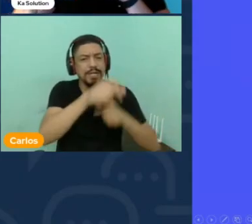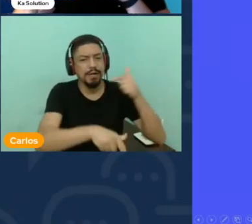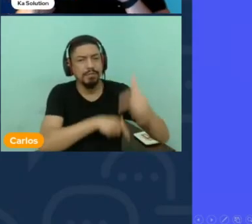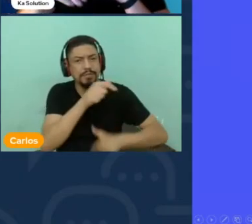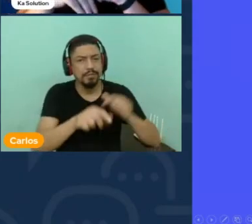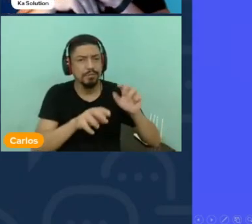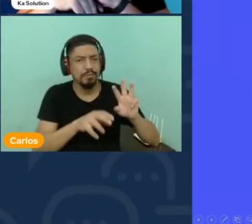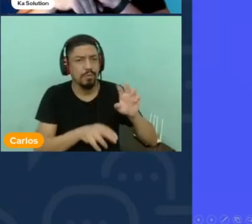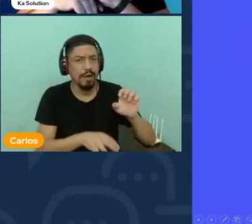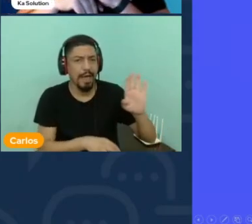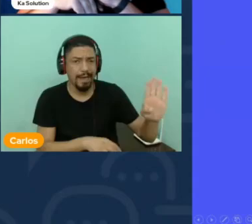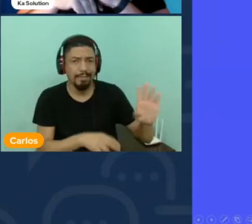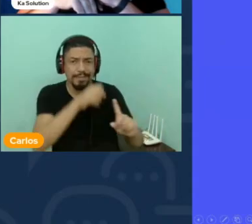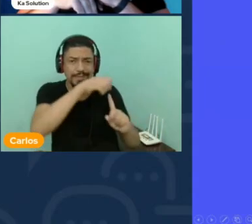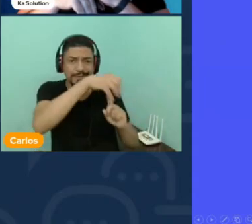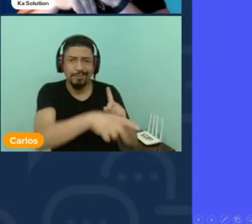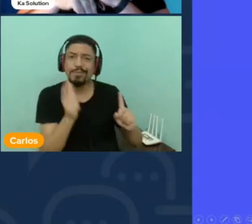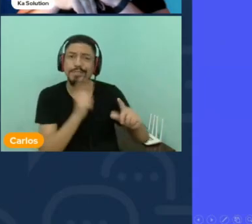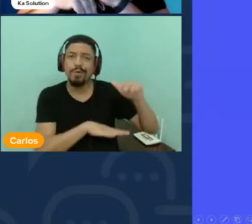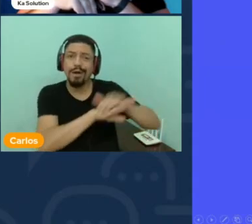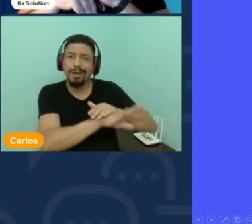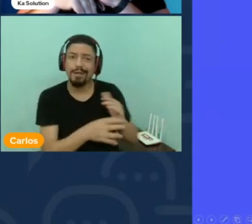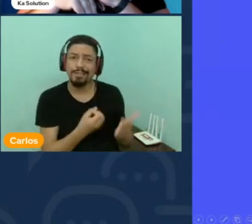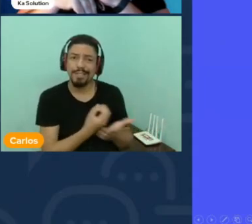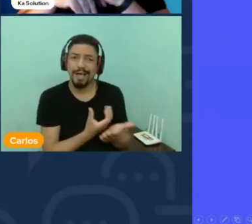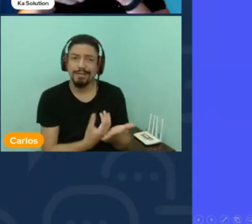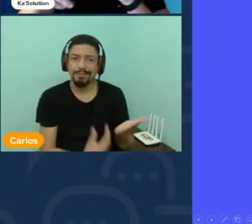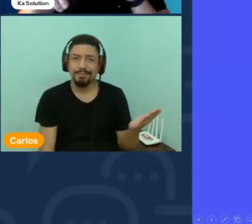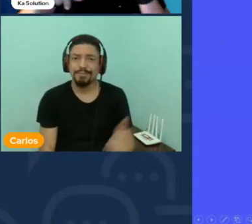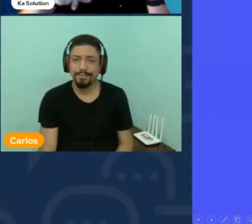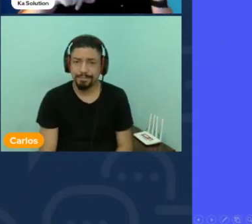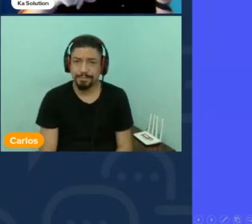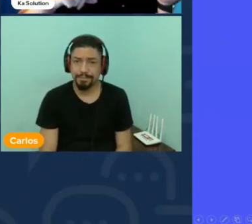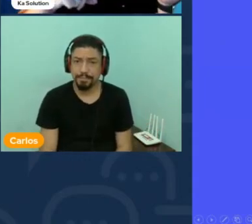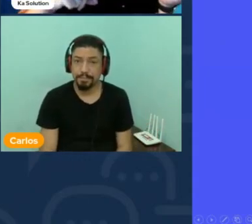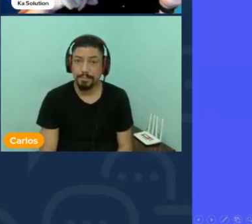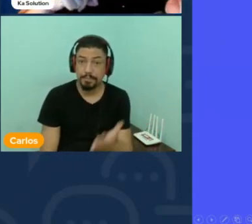web server, por exemplo, para hospedagem. Então, de novo,